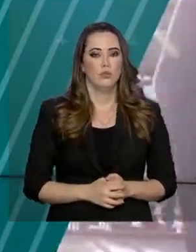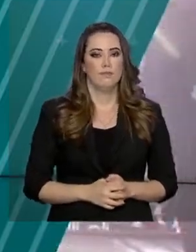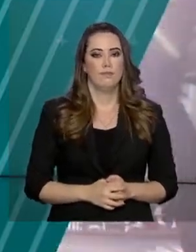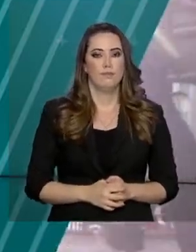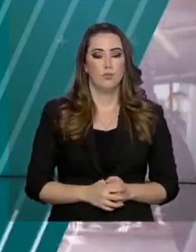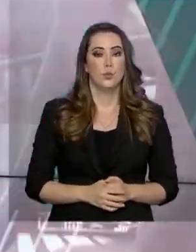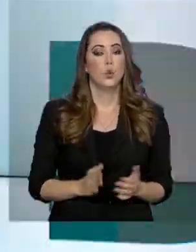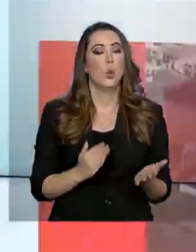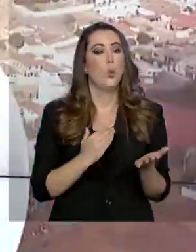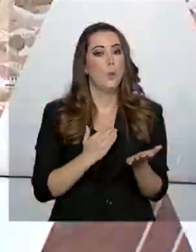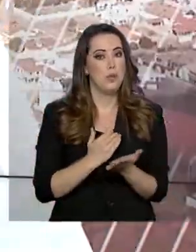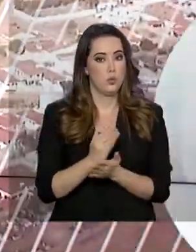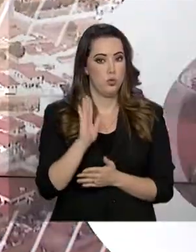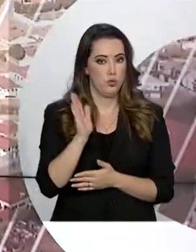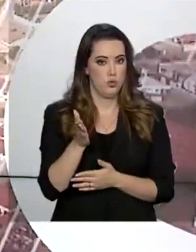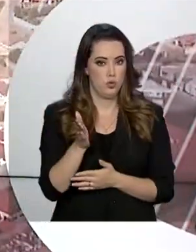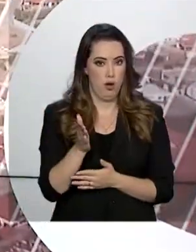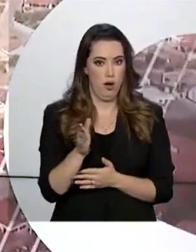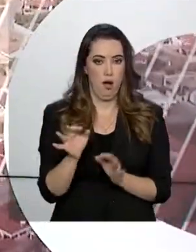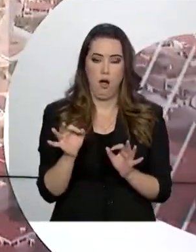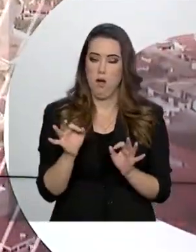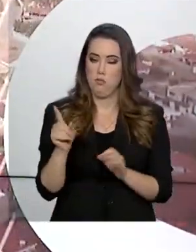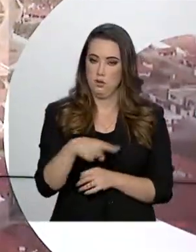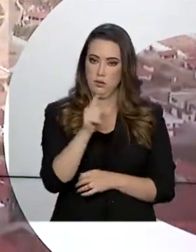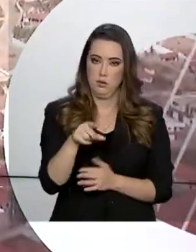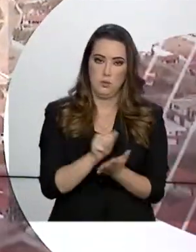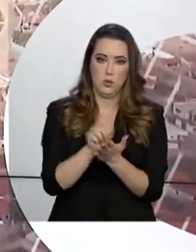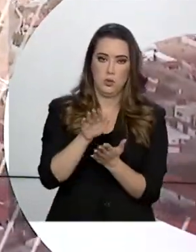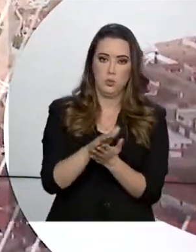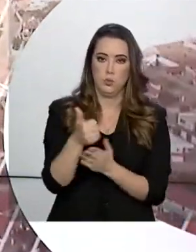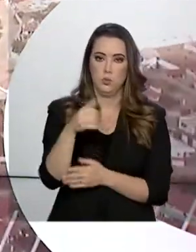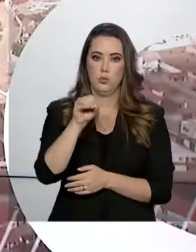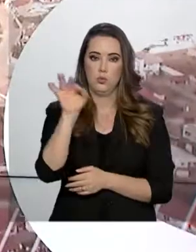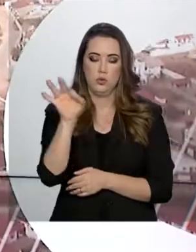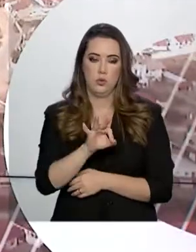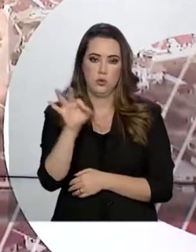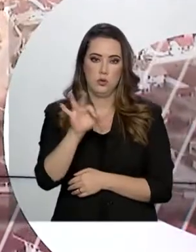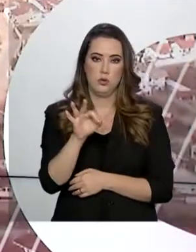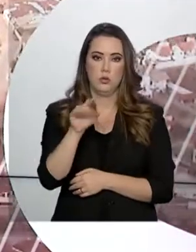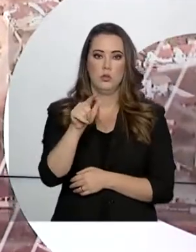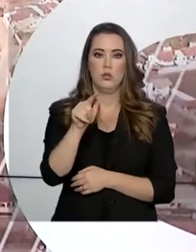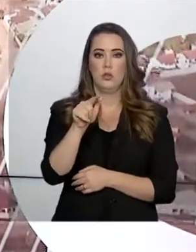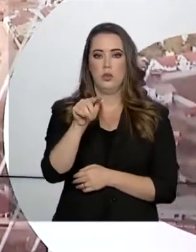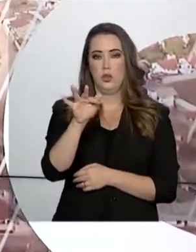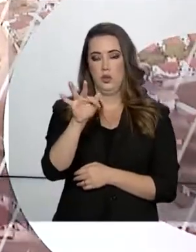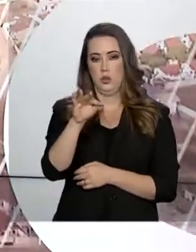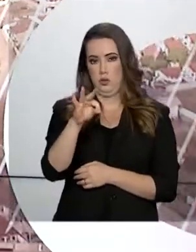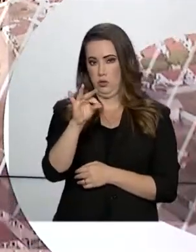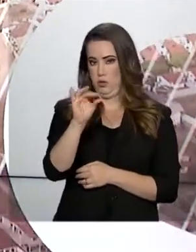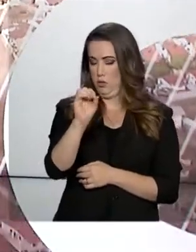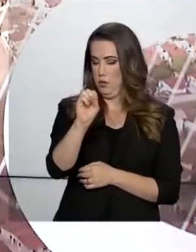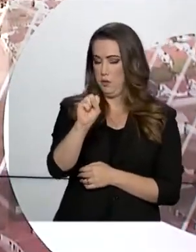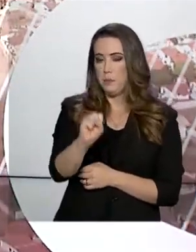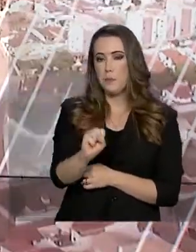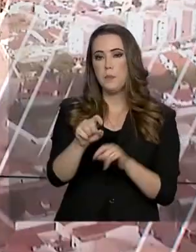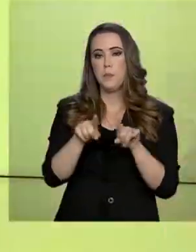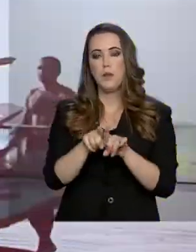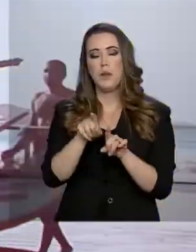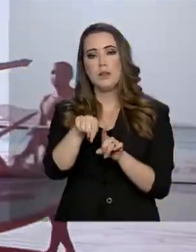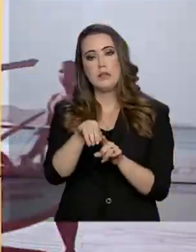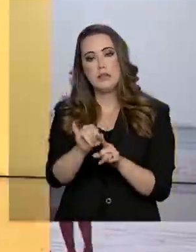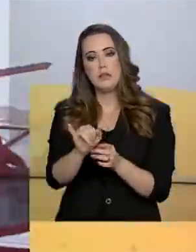Entrou em vigor a extinção da multa adicional de 10% do Fundo de Garantia do Tempo de Serviço, FGTS,